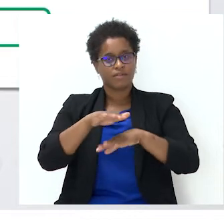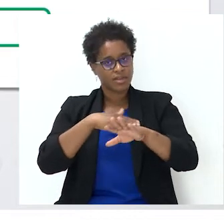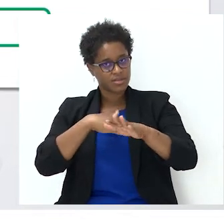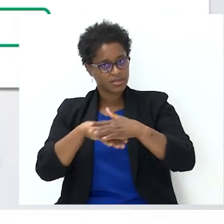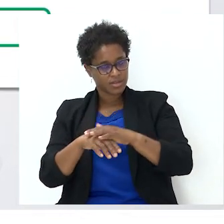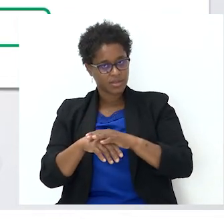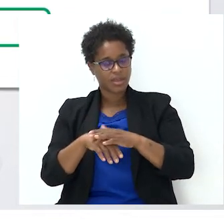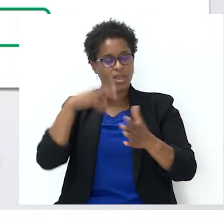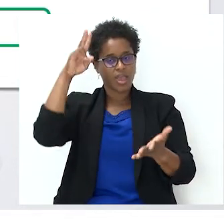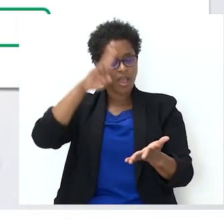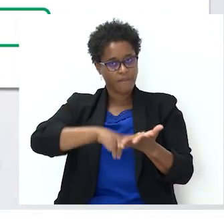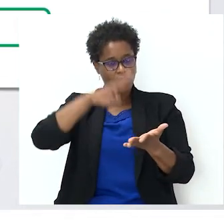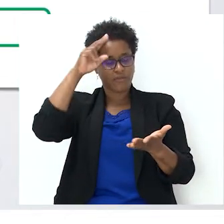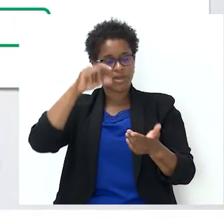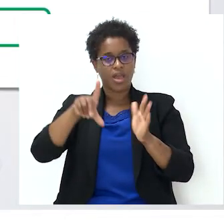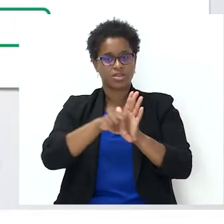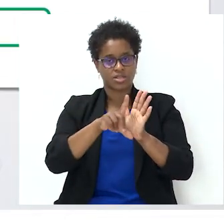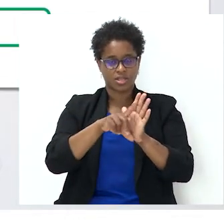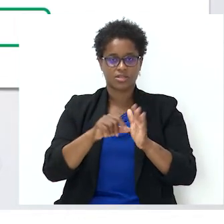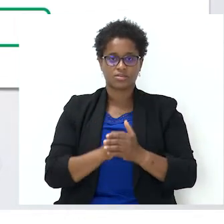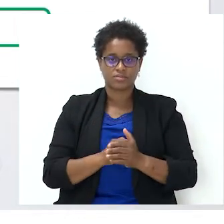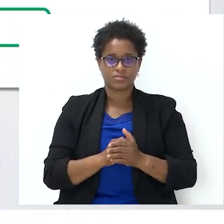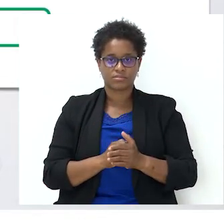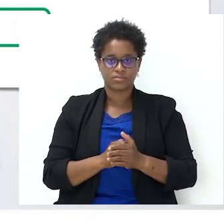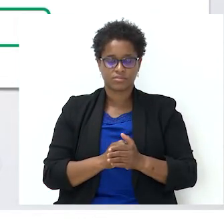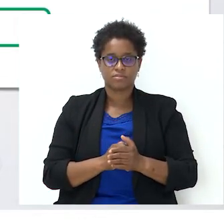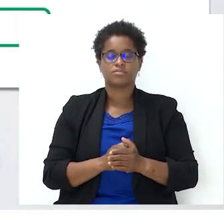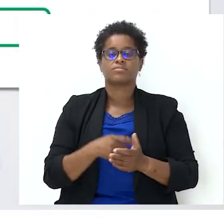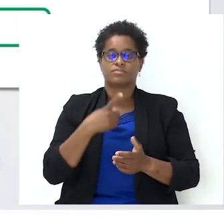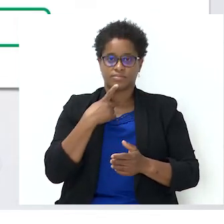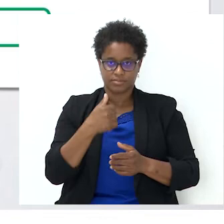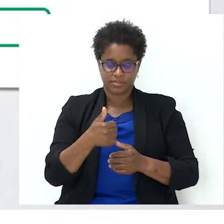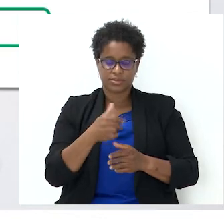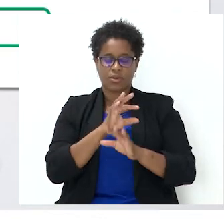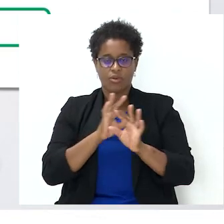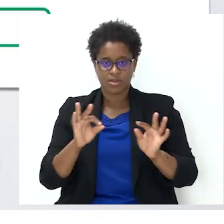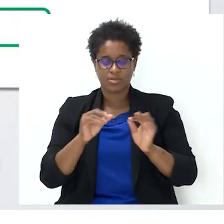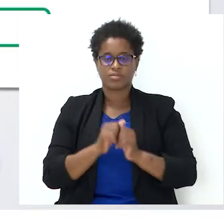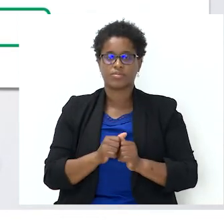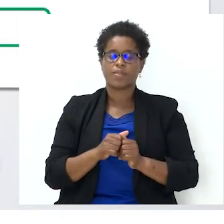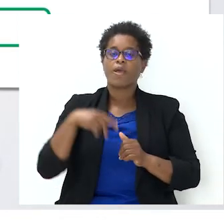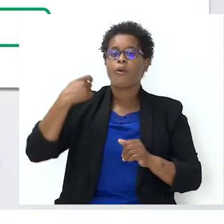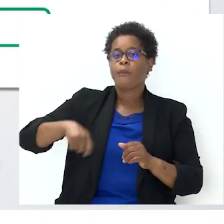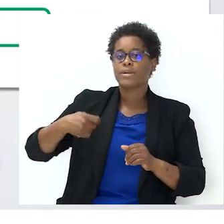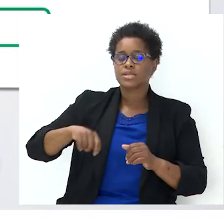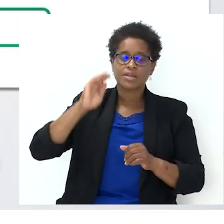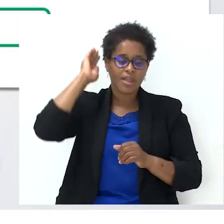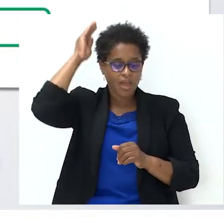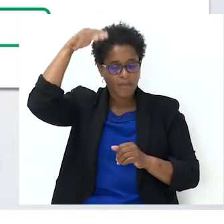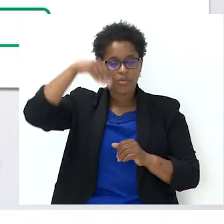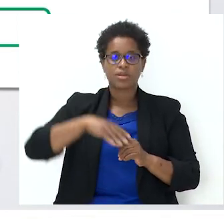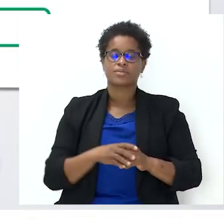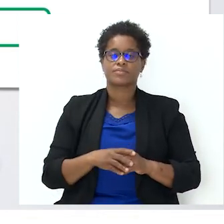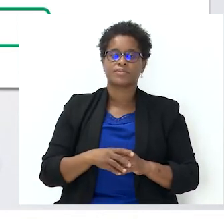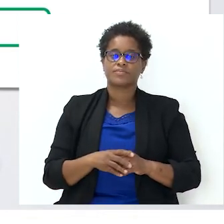Elaborar e aprovar as leis. Ótimo. E o Presidente da